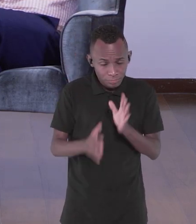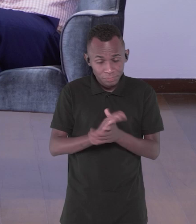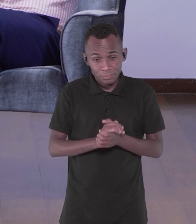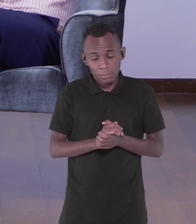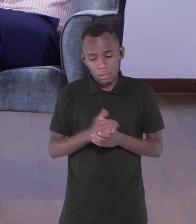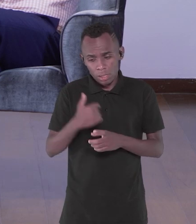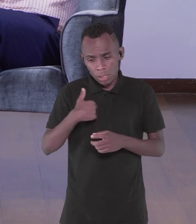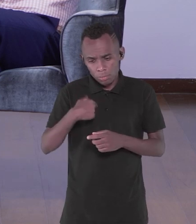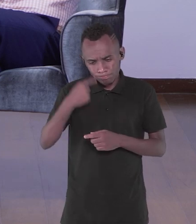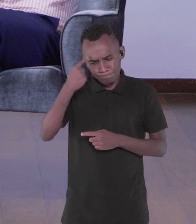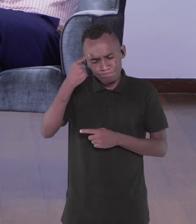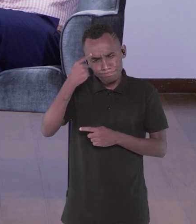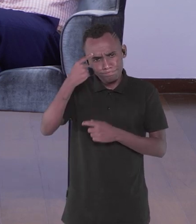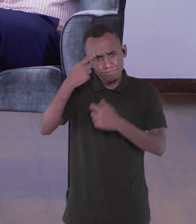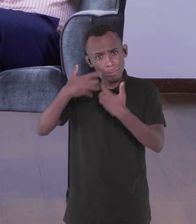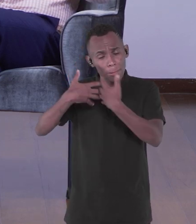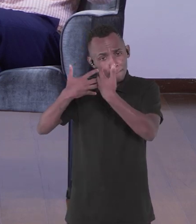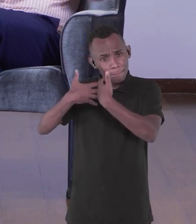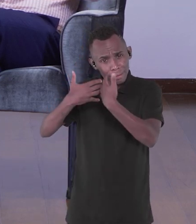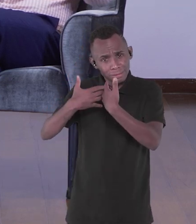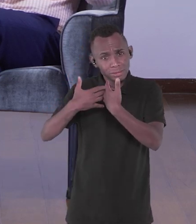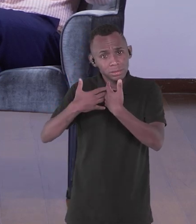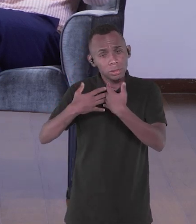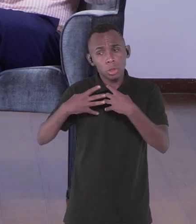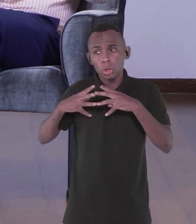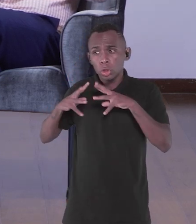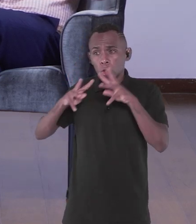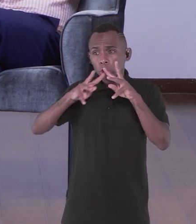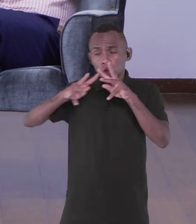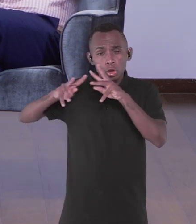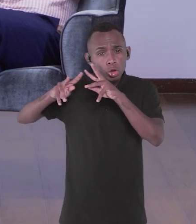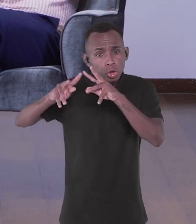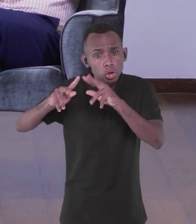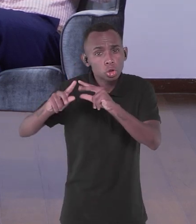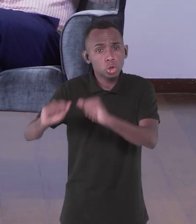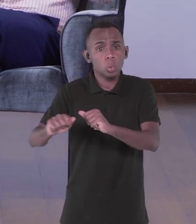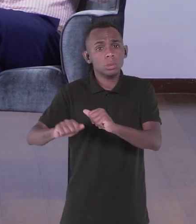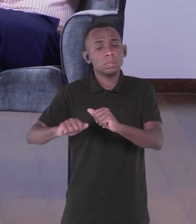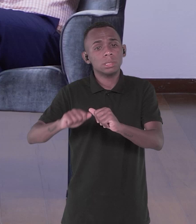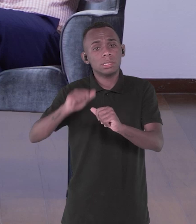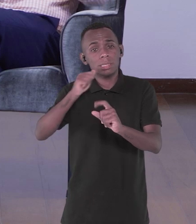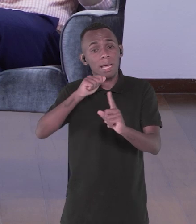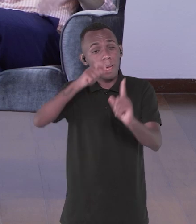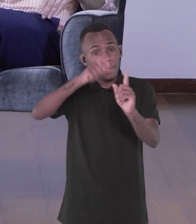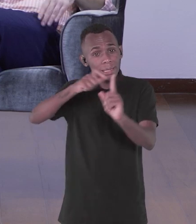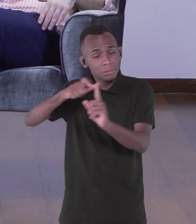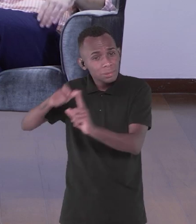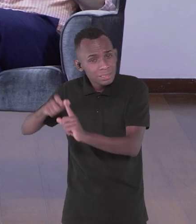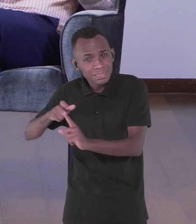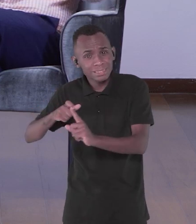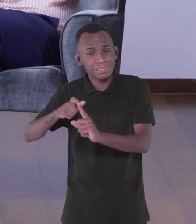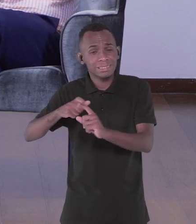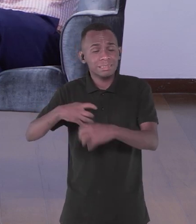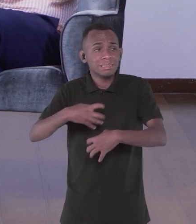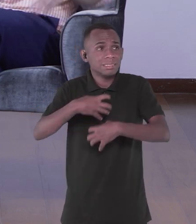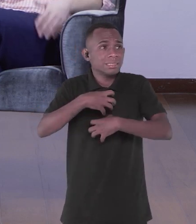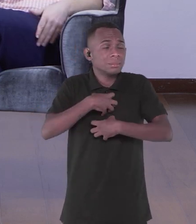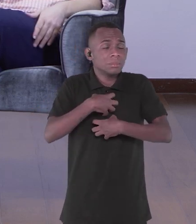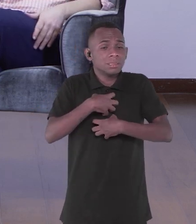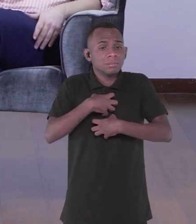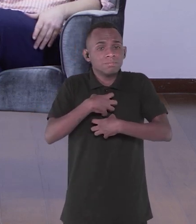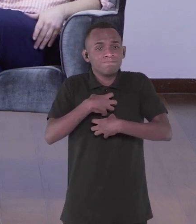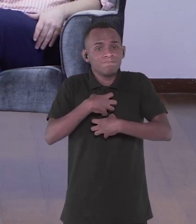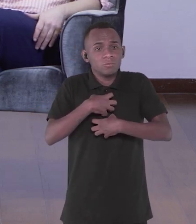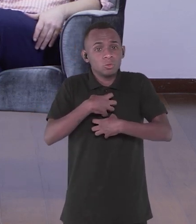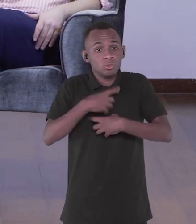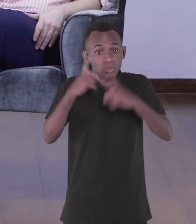na minha cabeça veio à mente todas aquelas meninas que, de uma forma dramática, lutavam para